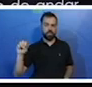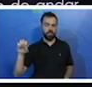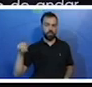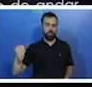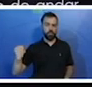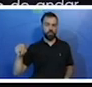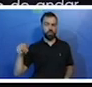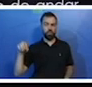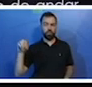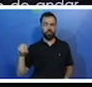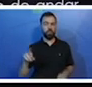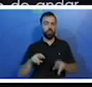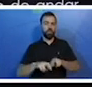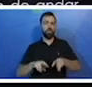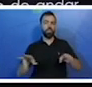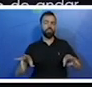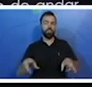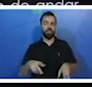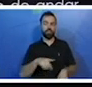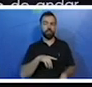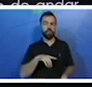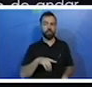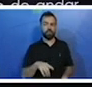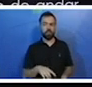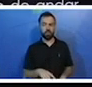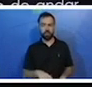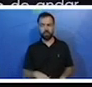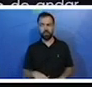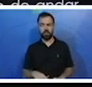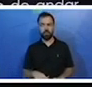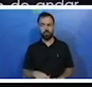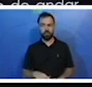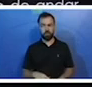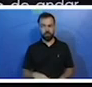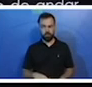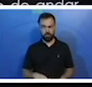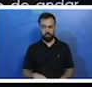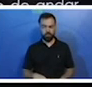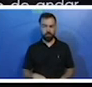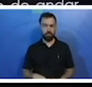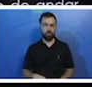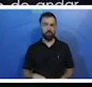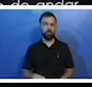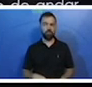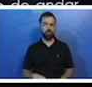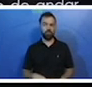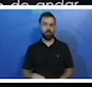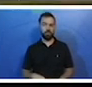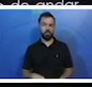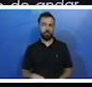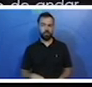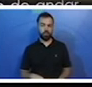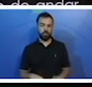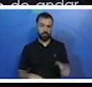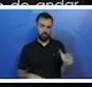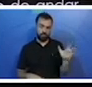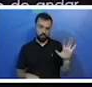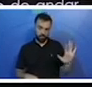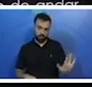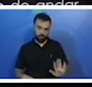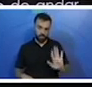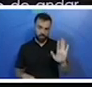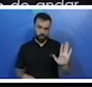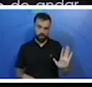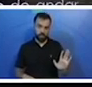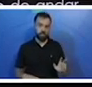quê? Nós movimentamos o nosso corpo todo. E vamos entender que o esporte, ele se deriva disso. Então, poxa, se essa atividade ela pode ser